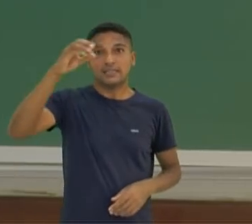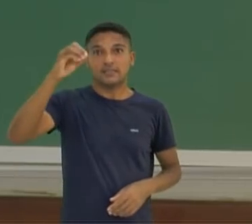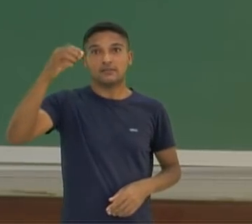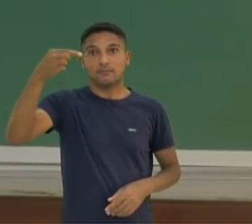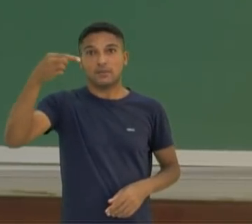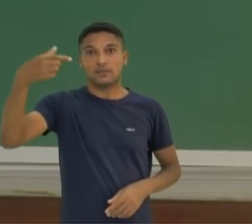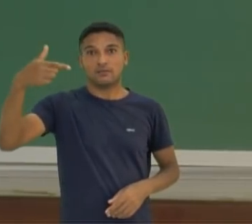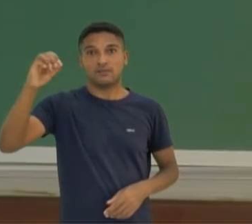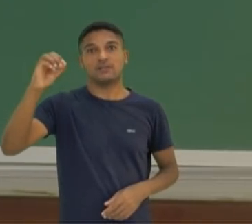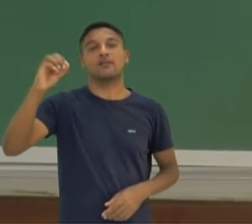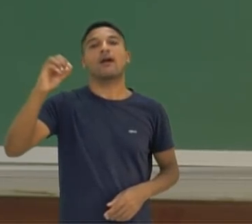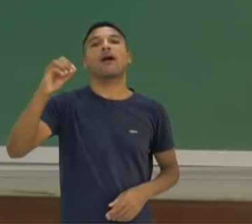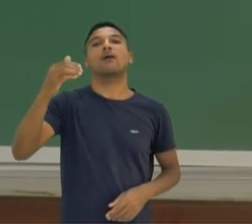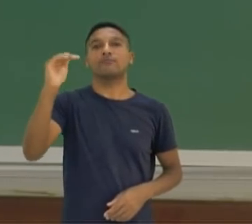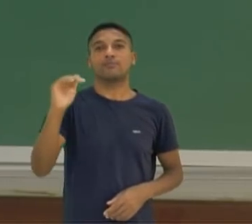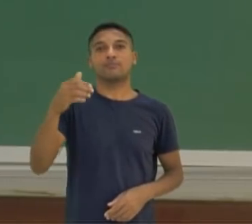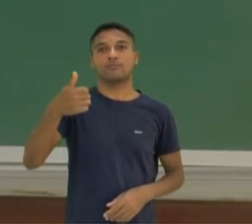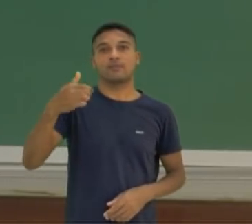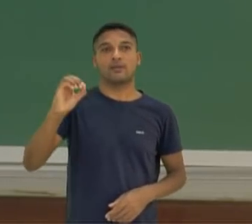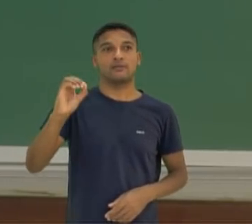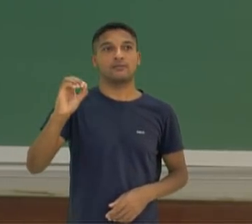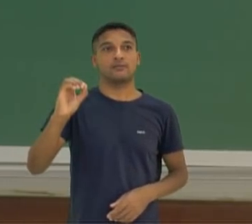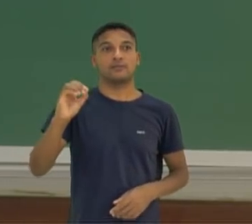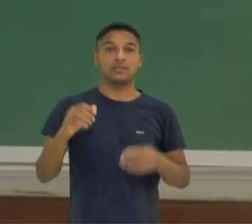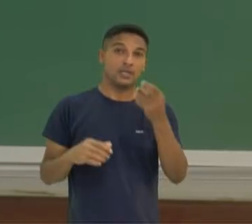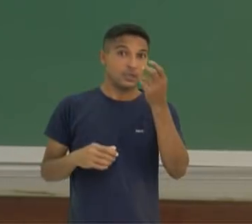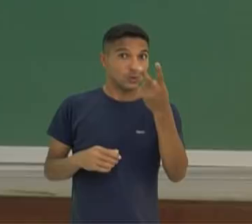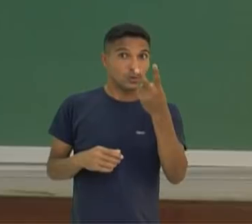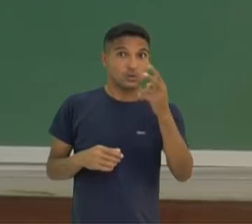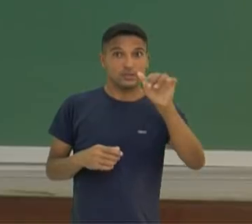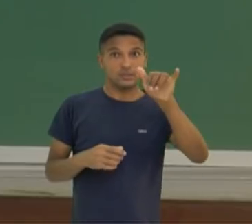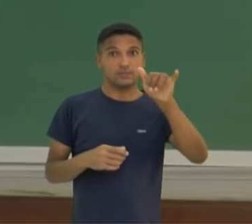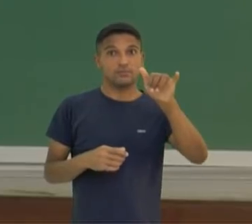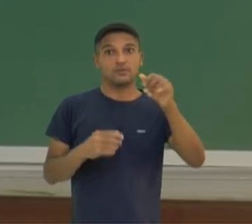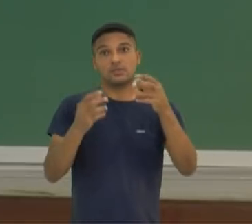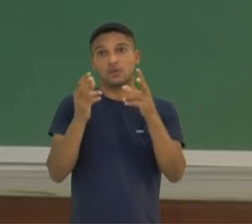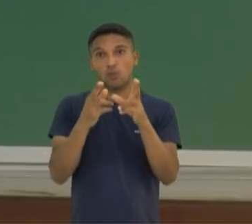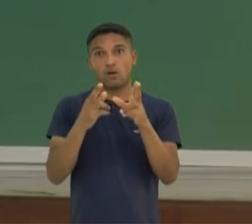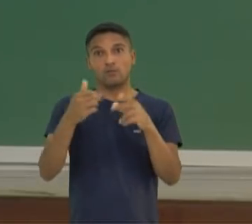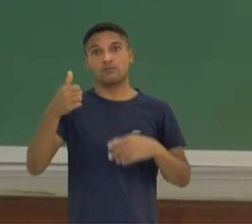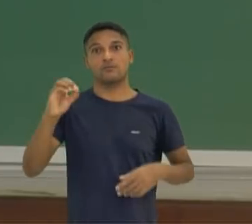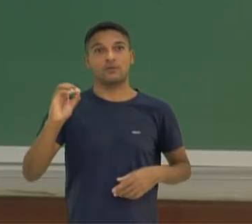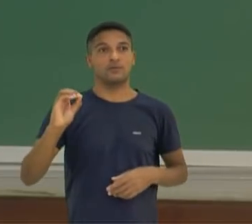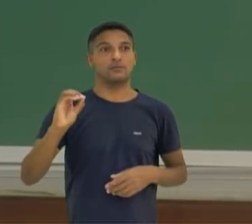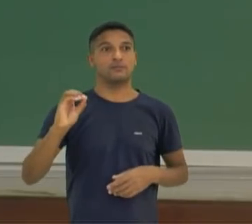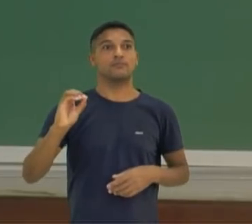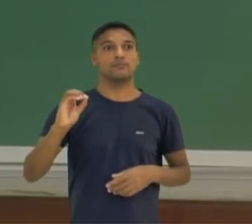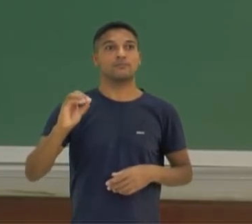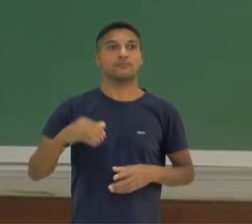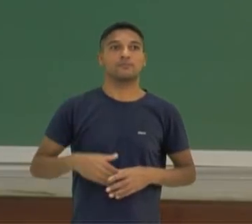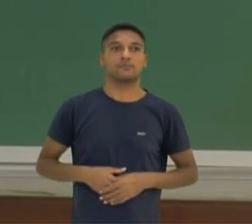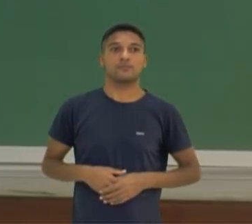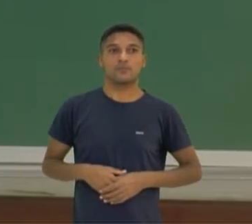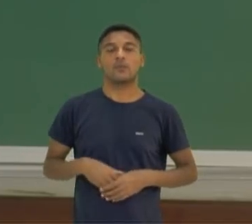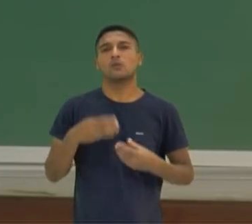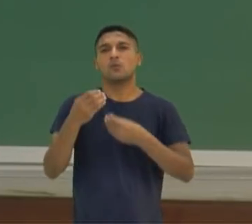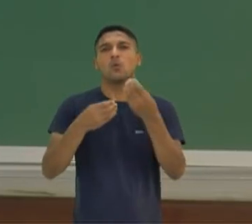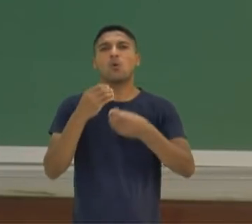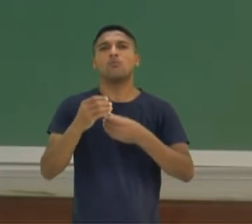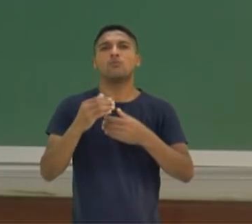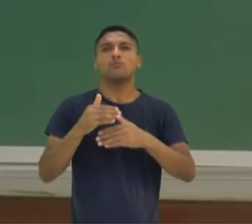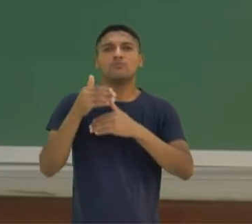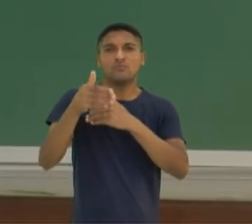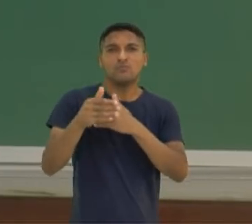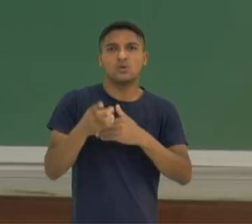tenho aqui? 2y igual a 10. Como que eu faço para mim continuar resolvendo? Vou aplicar